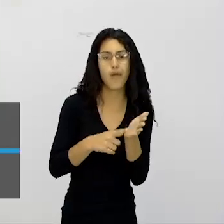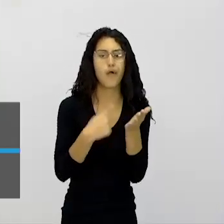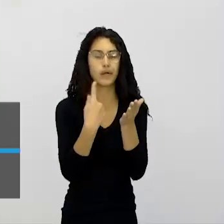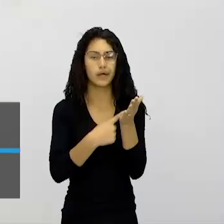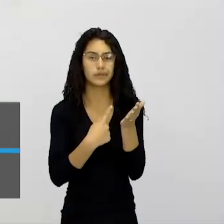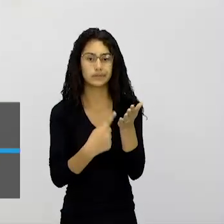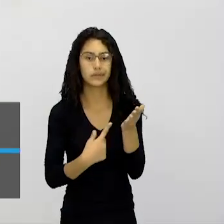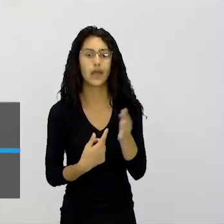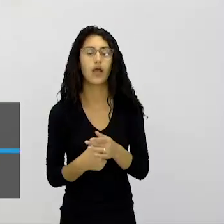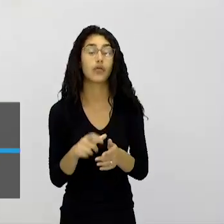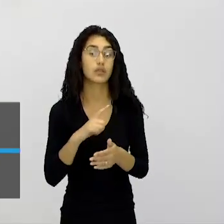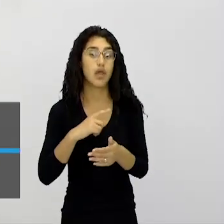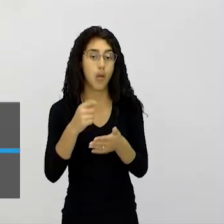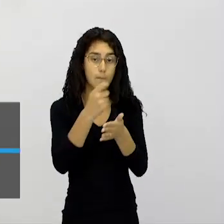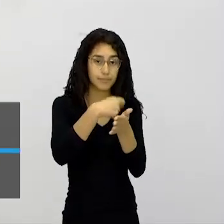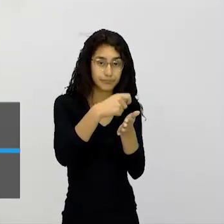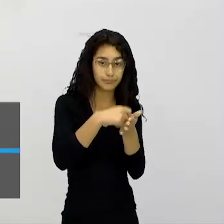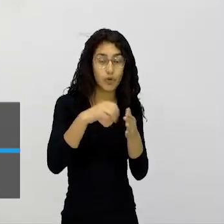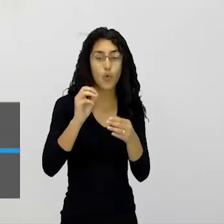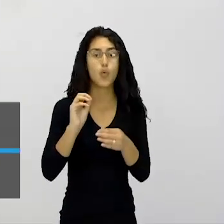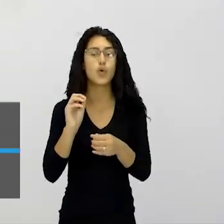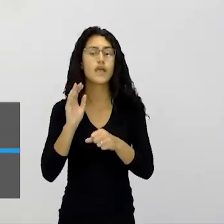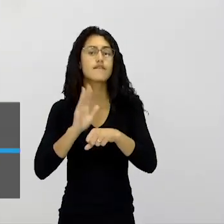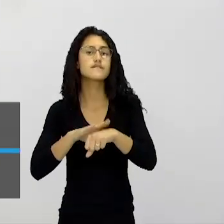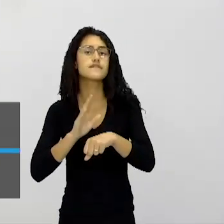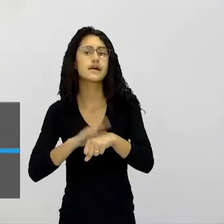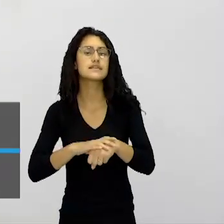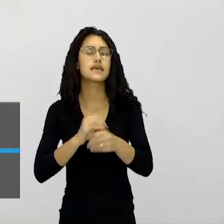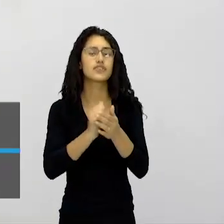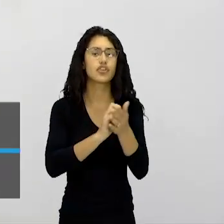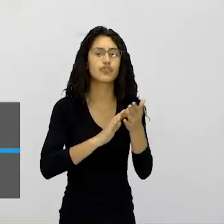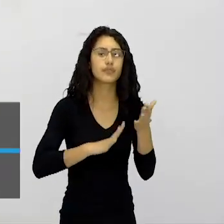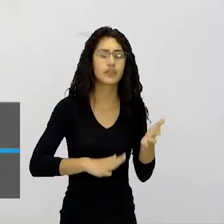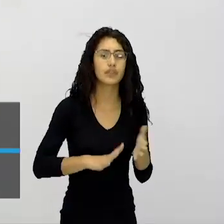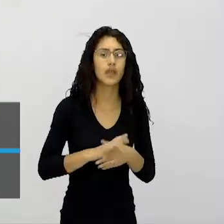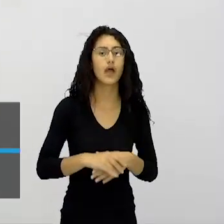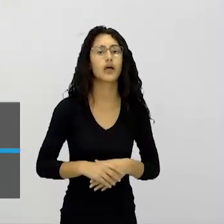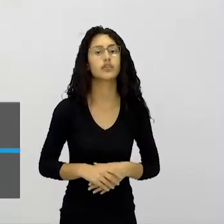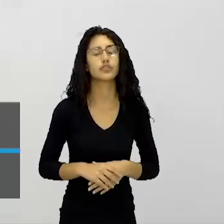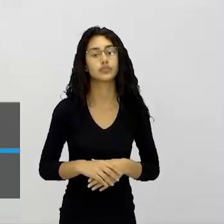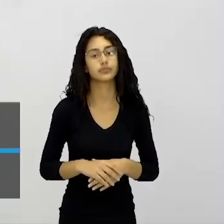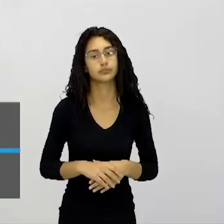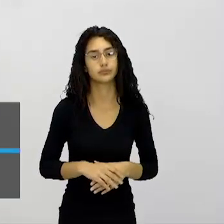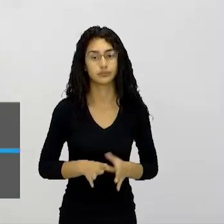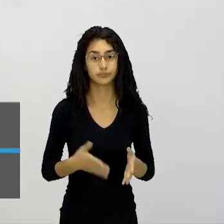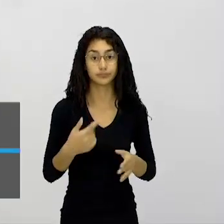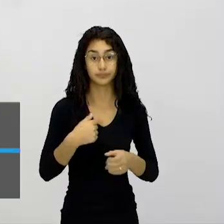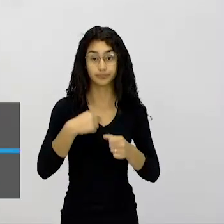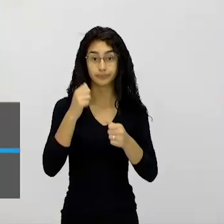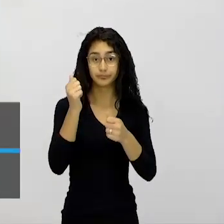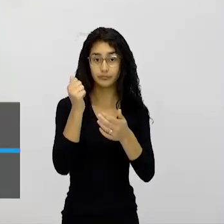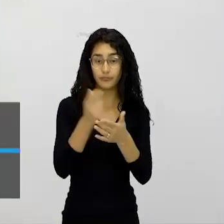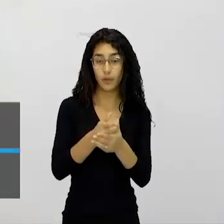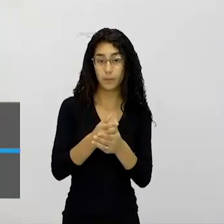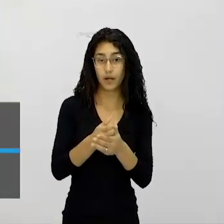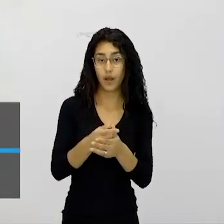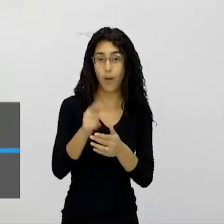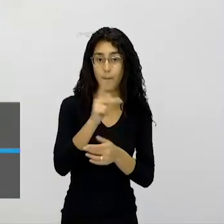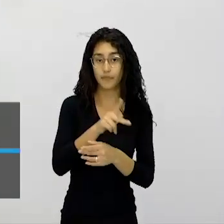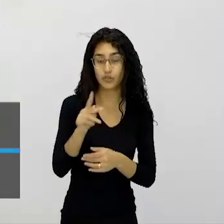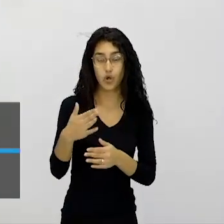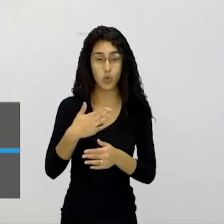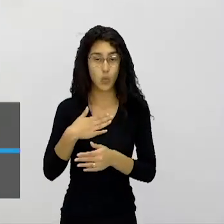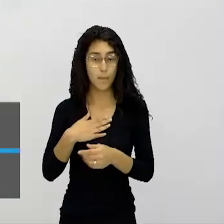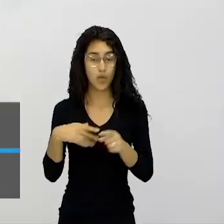que tem como eu anotar o que eu tenho que fazer de atividade, até para que eu cumpra um compromisso com o professor e